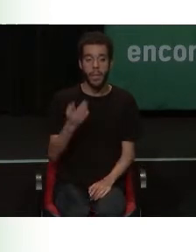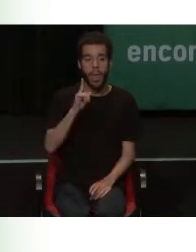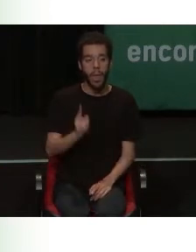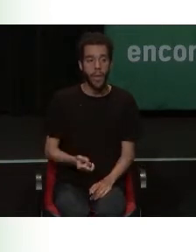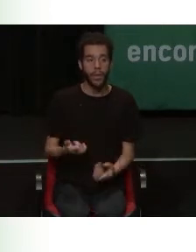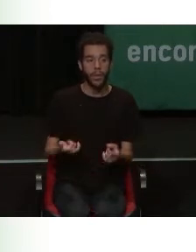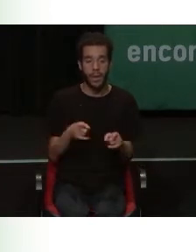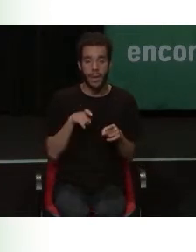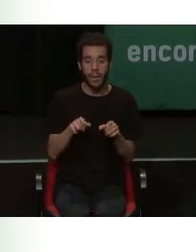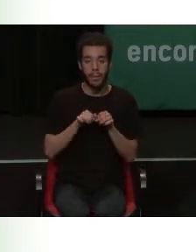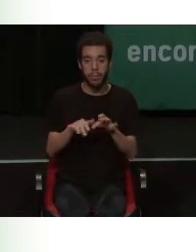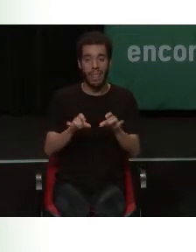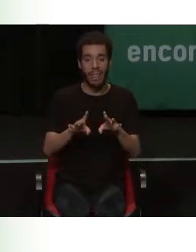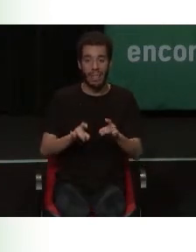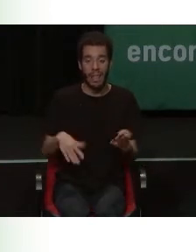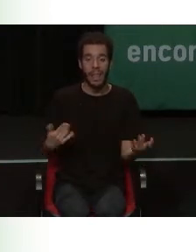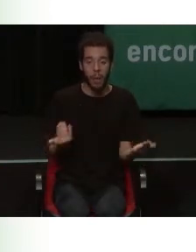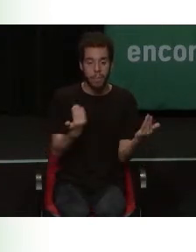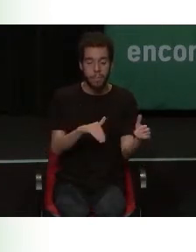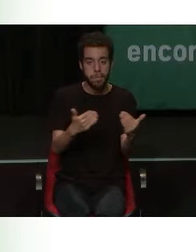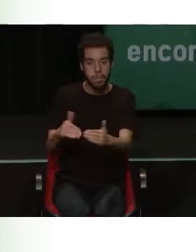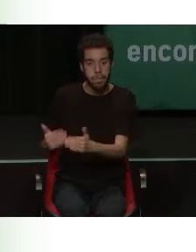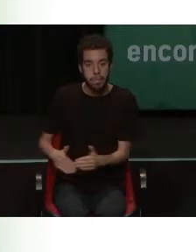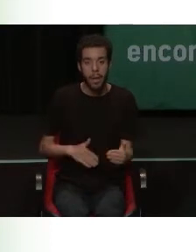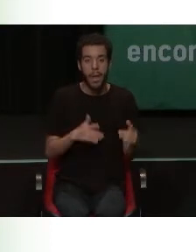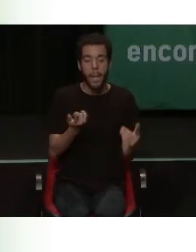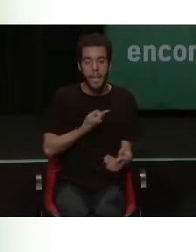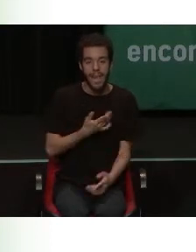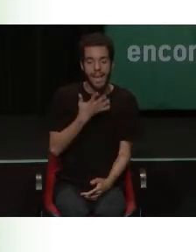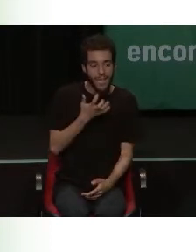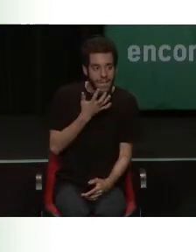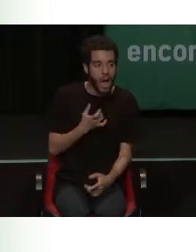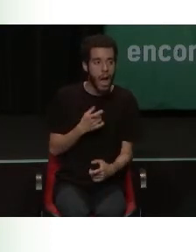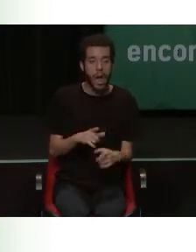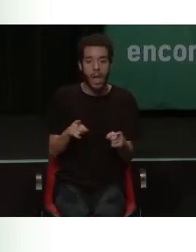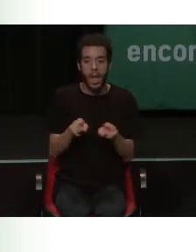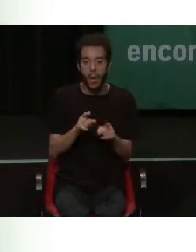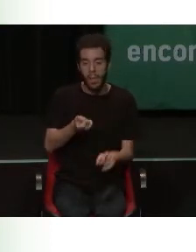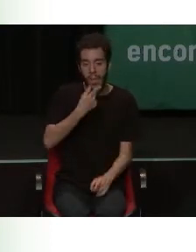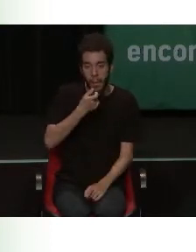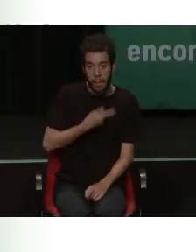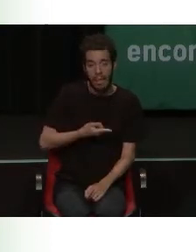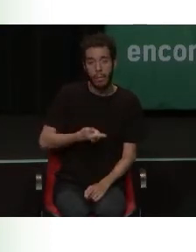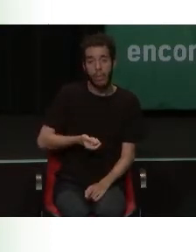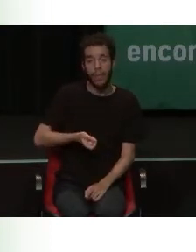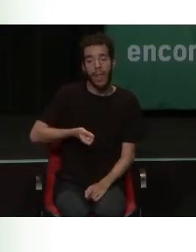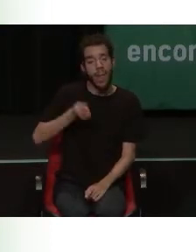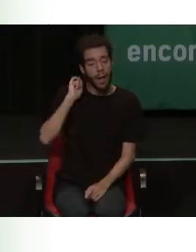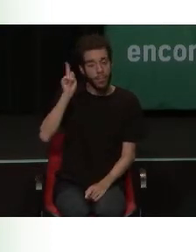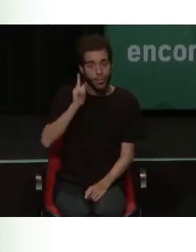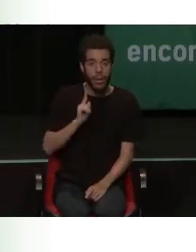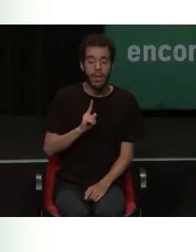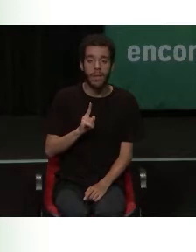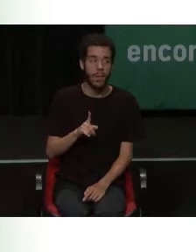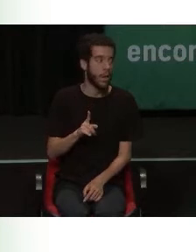restrição do uso e o preservar, o ser prudente na utilização de antibióticos é fundamental para que